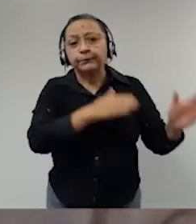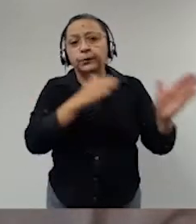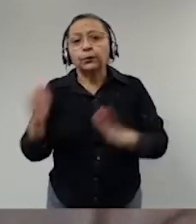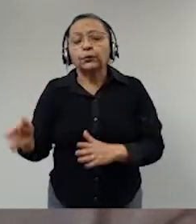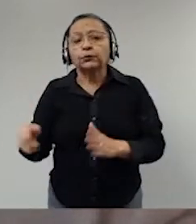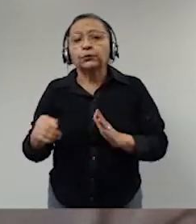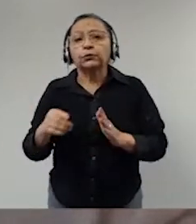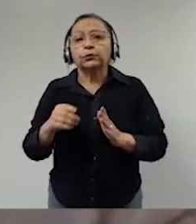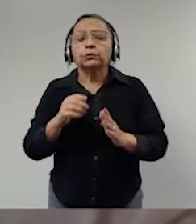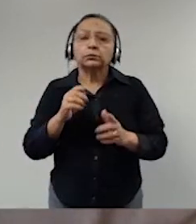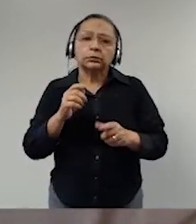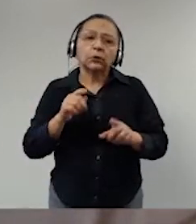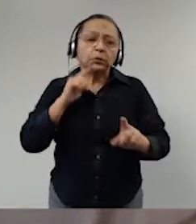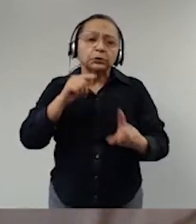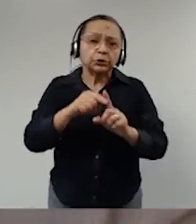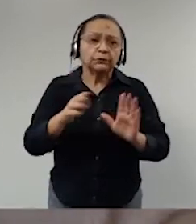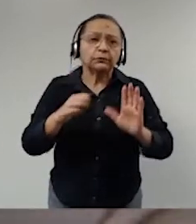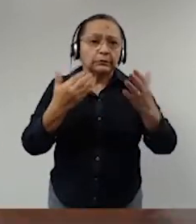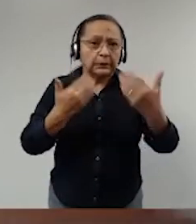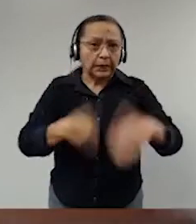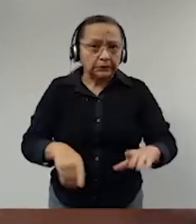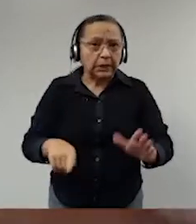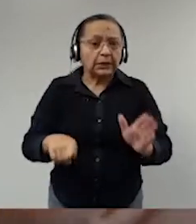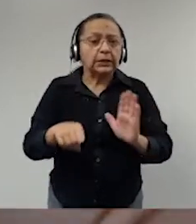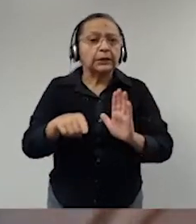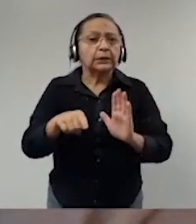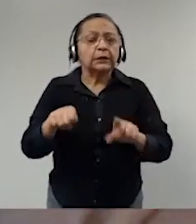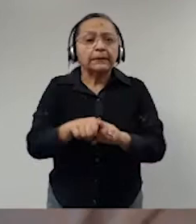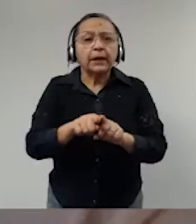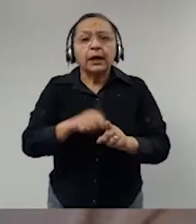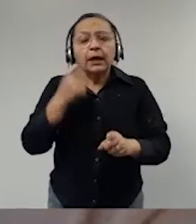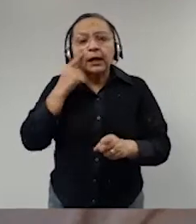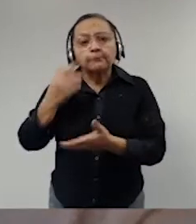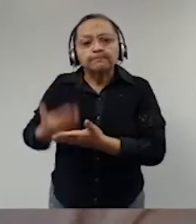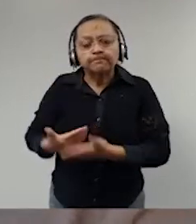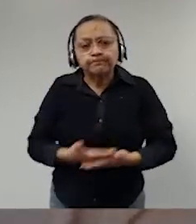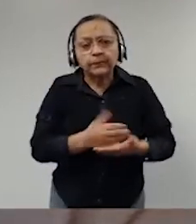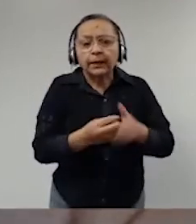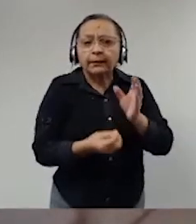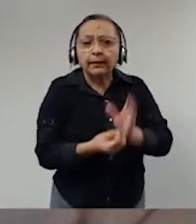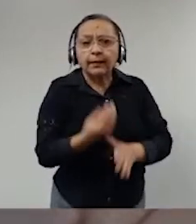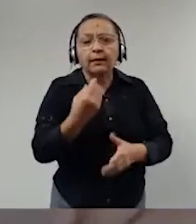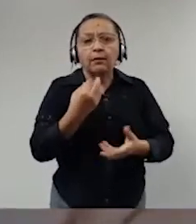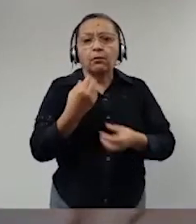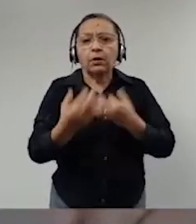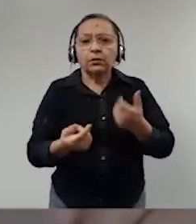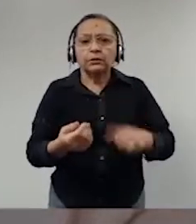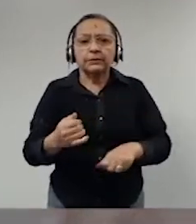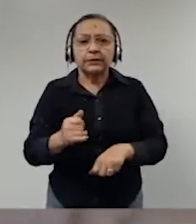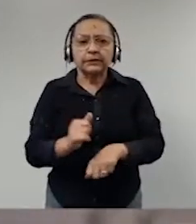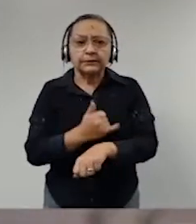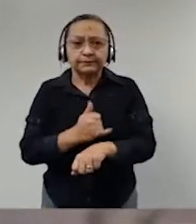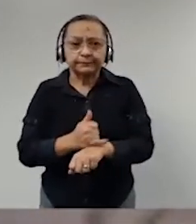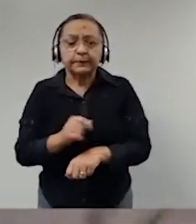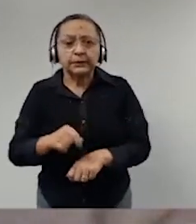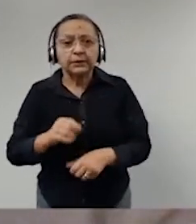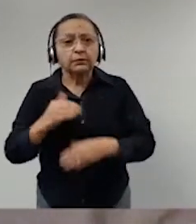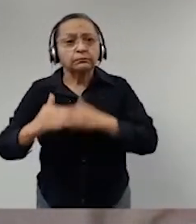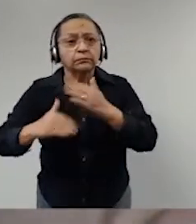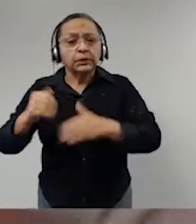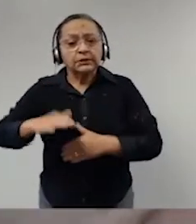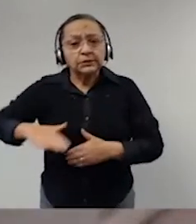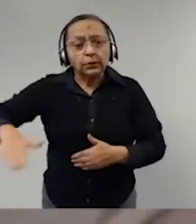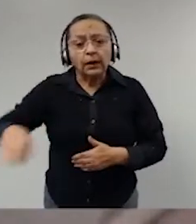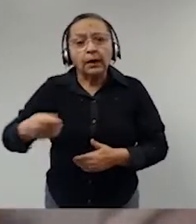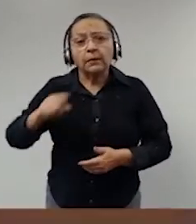positivas para esses territórios, para que a gente consiga transformar o estigma que recai, que tem a ver com essa construção desse lugar como